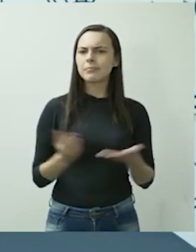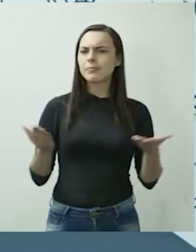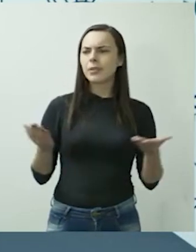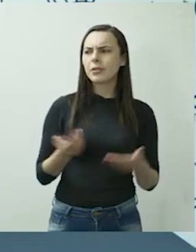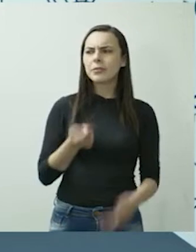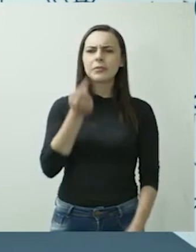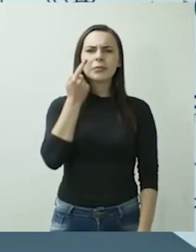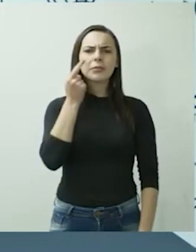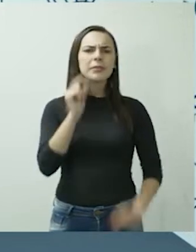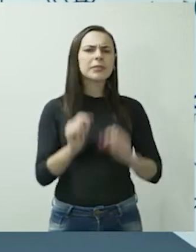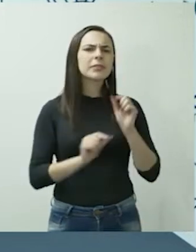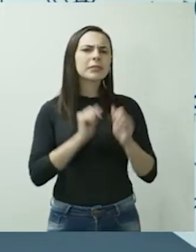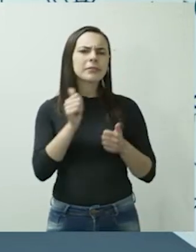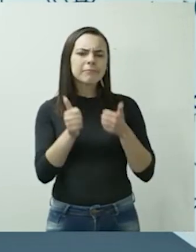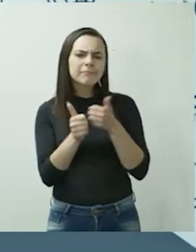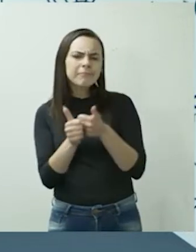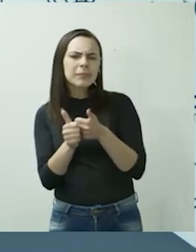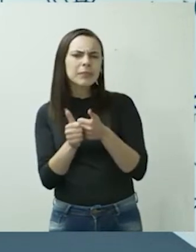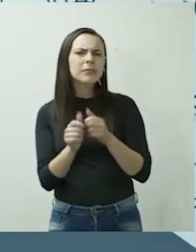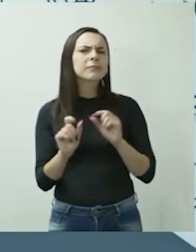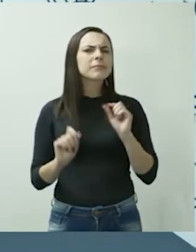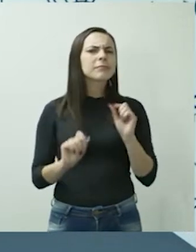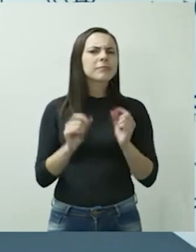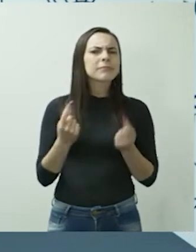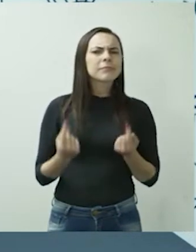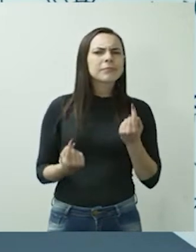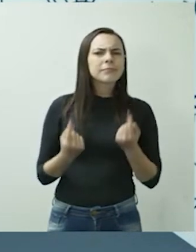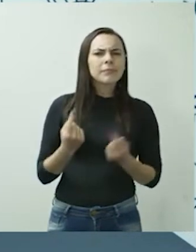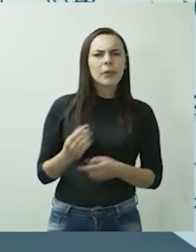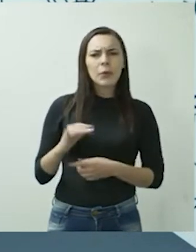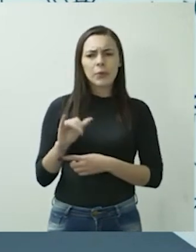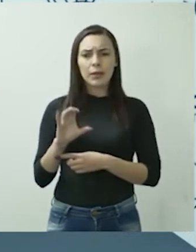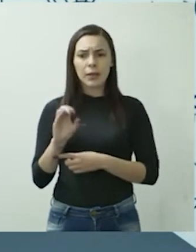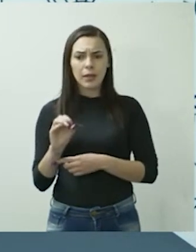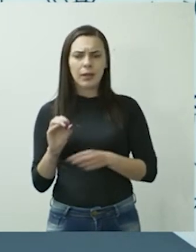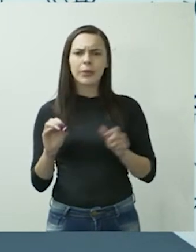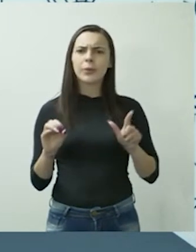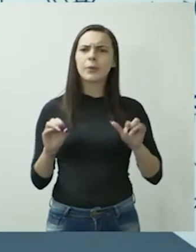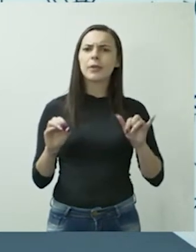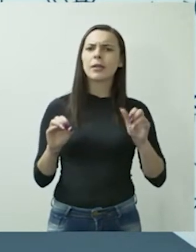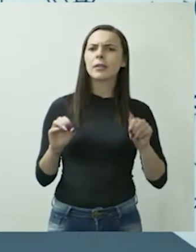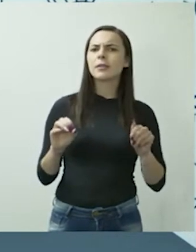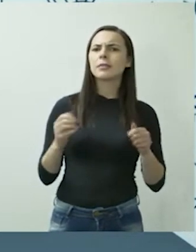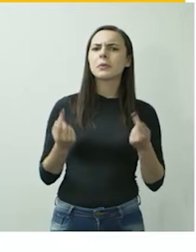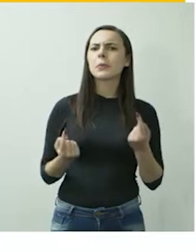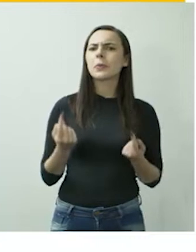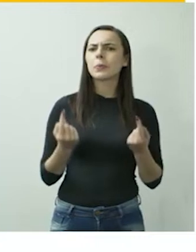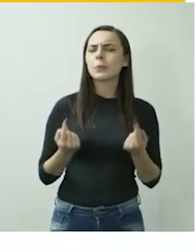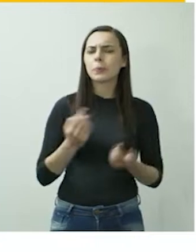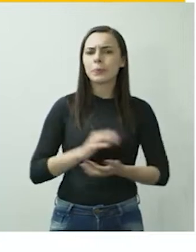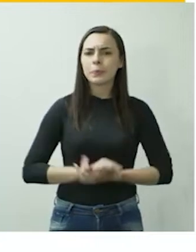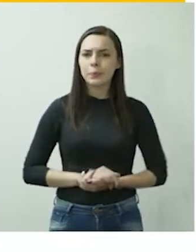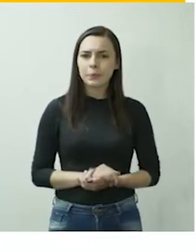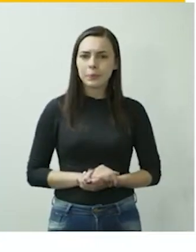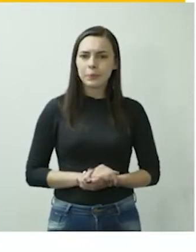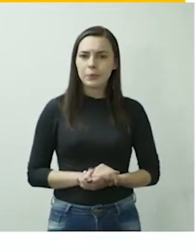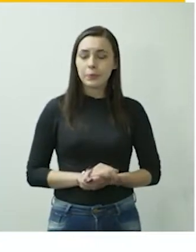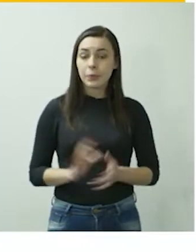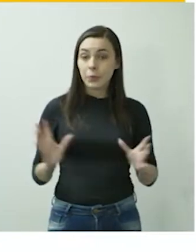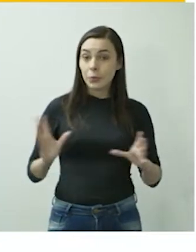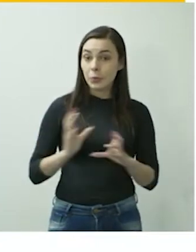quem chegou mais perto. Quem vocês acham que chegou mais perto? O Caio ou a Lia? Se nós tínhamos no